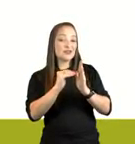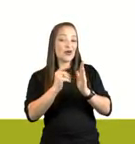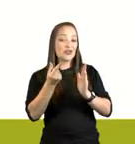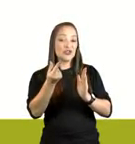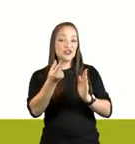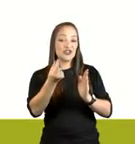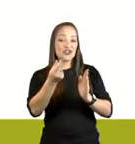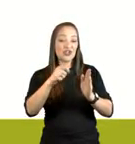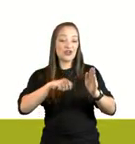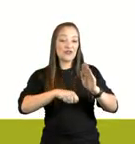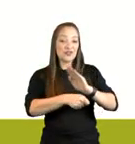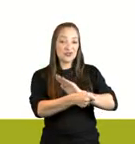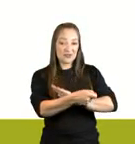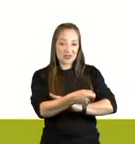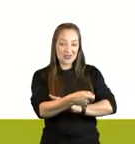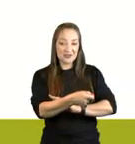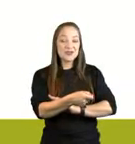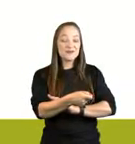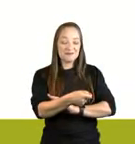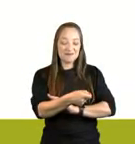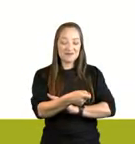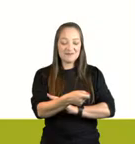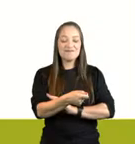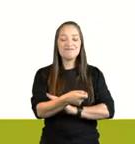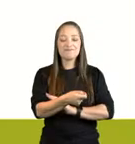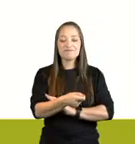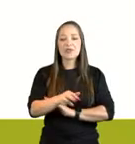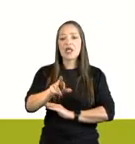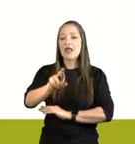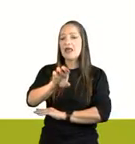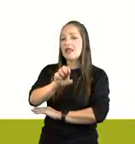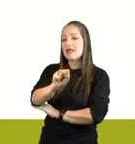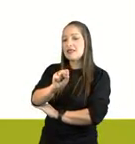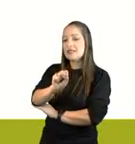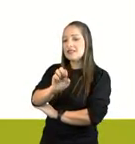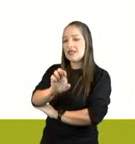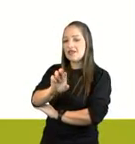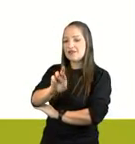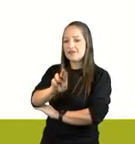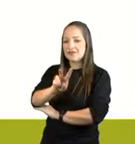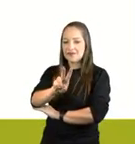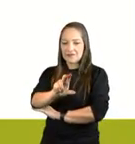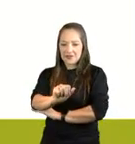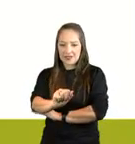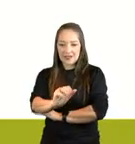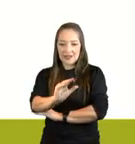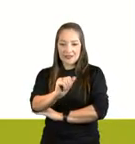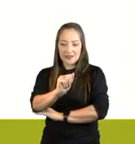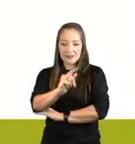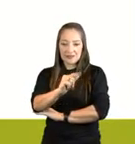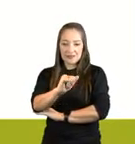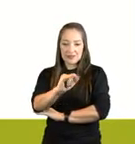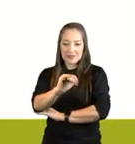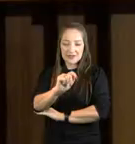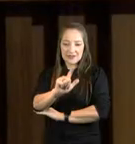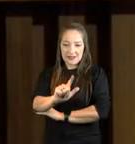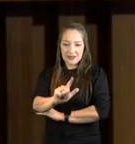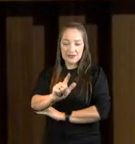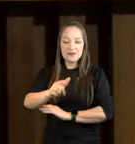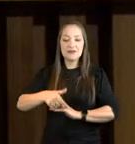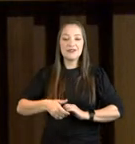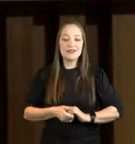da Reserva Capital, que me deu todo o suporte por estar aqui. Tá? Também agradeço a presença de